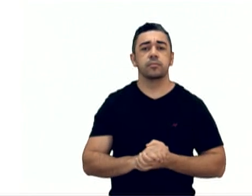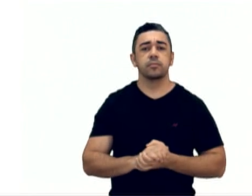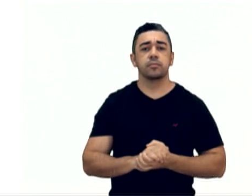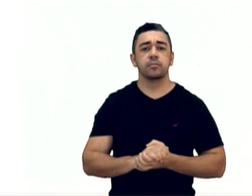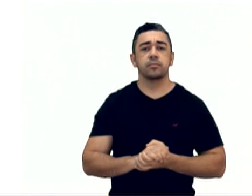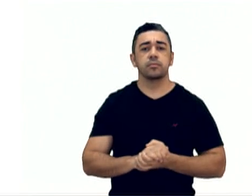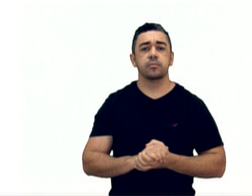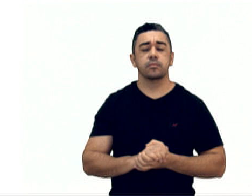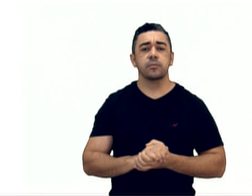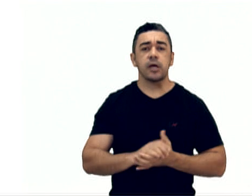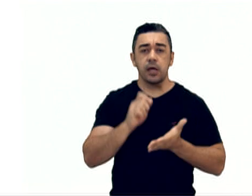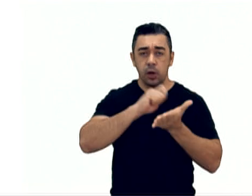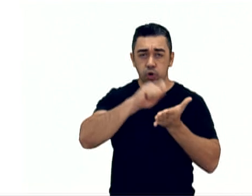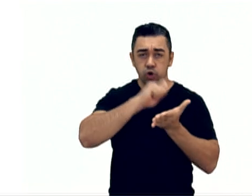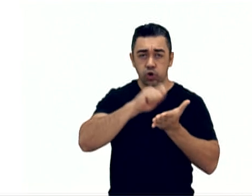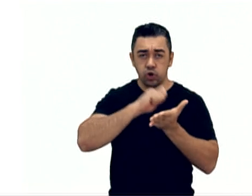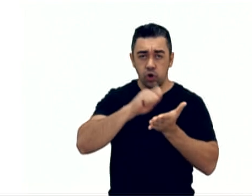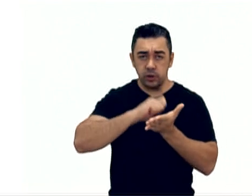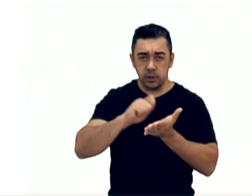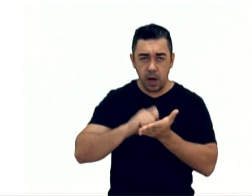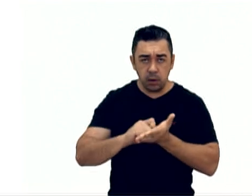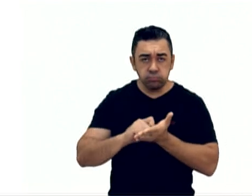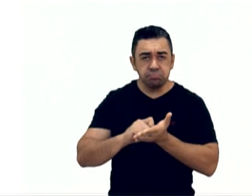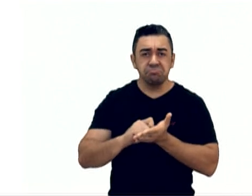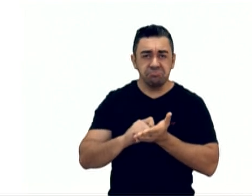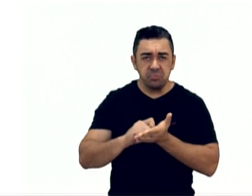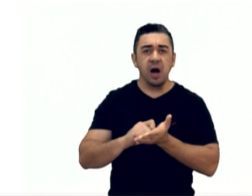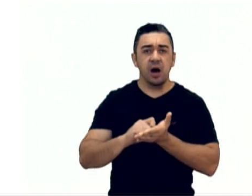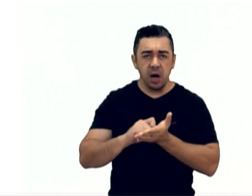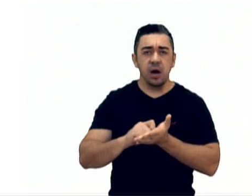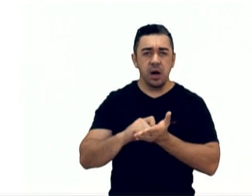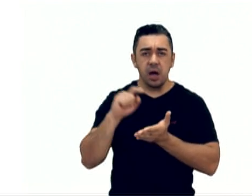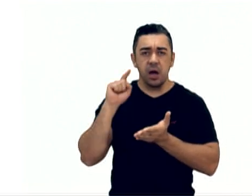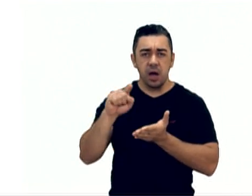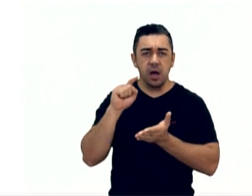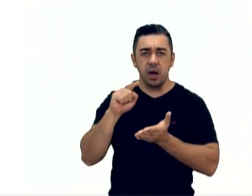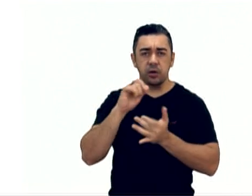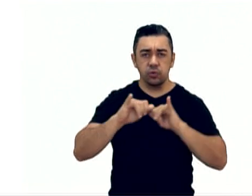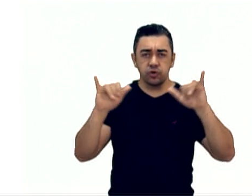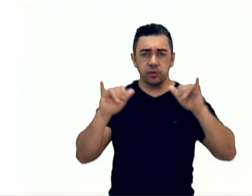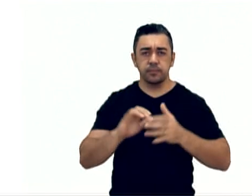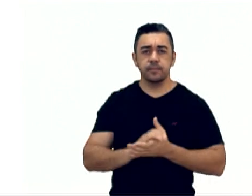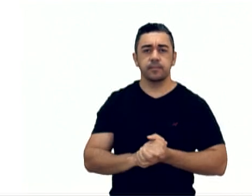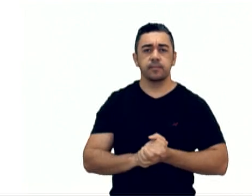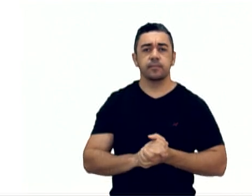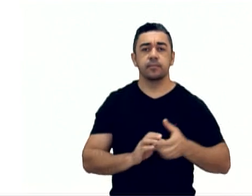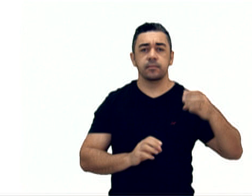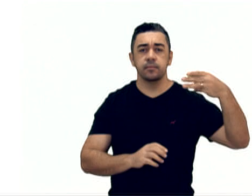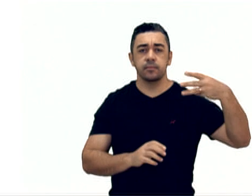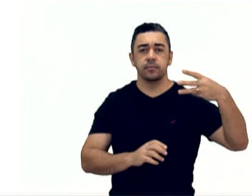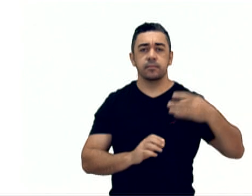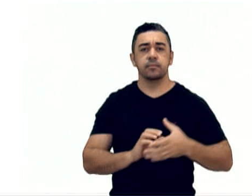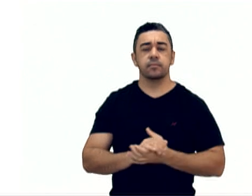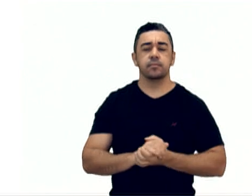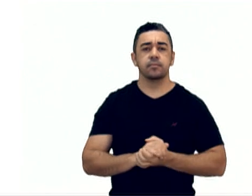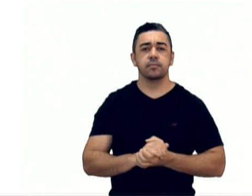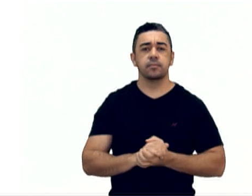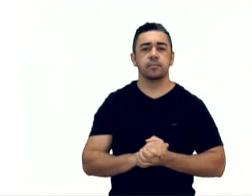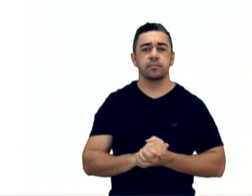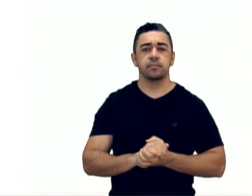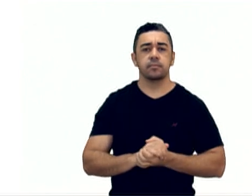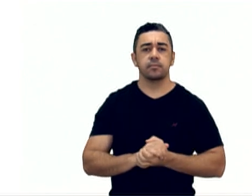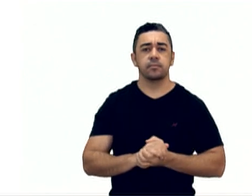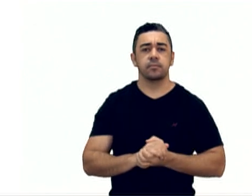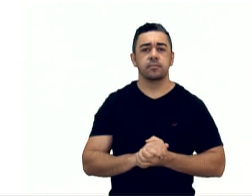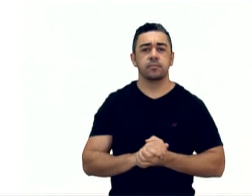reference. Anotar isso, fazer uma anotação dessa referência, dessa notícia. Or not show it to